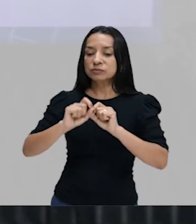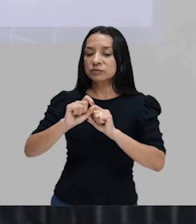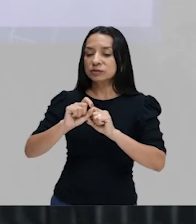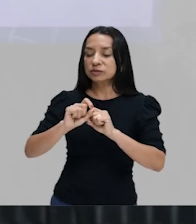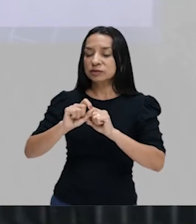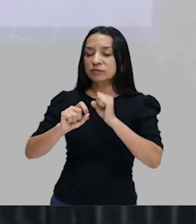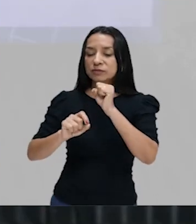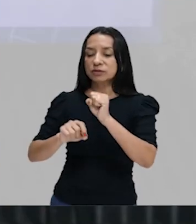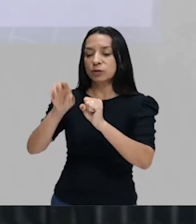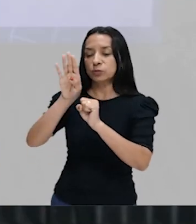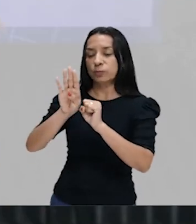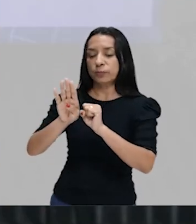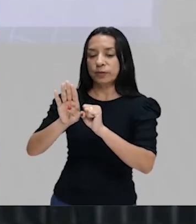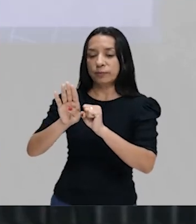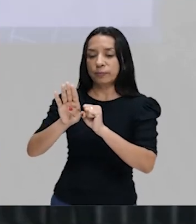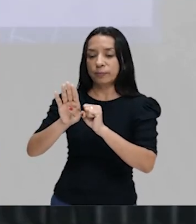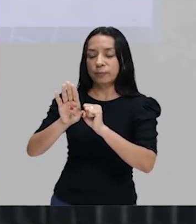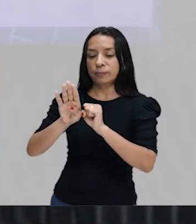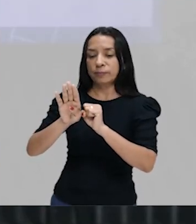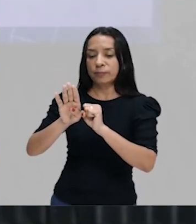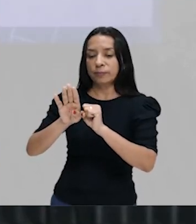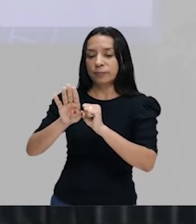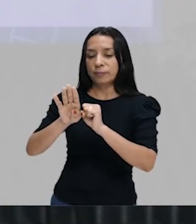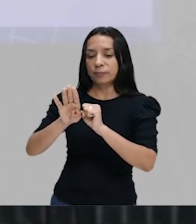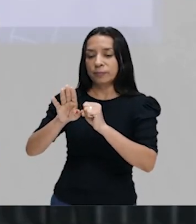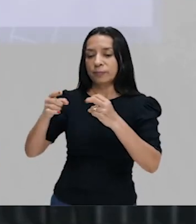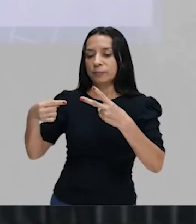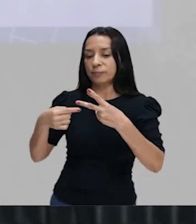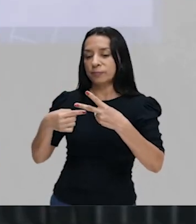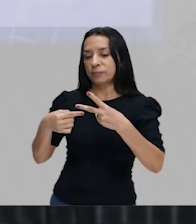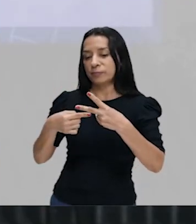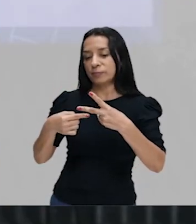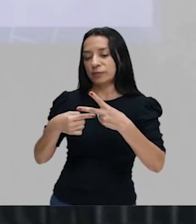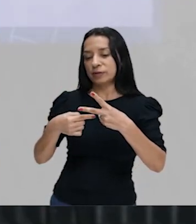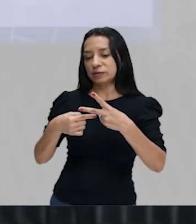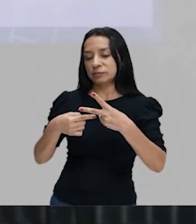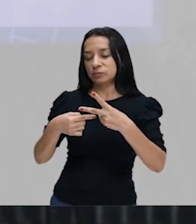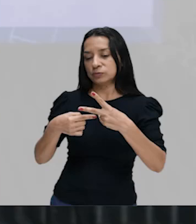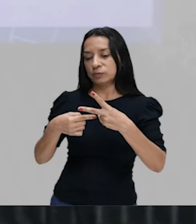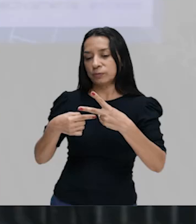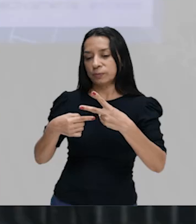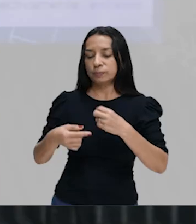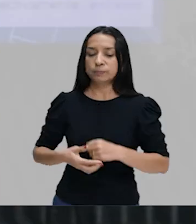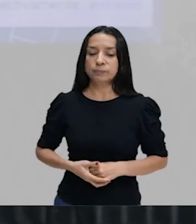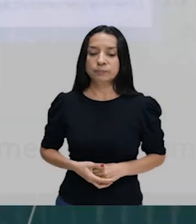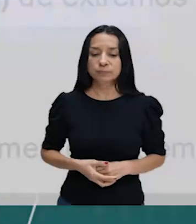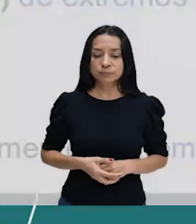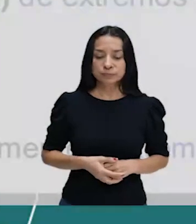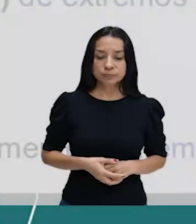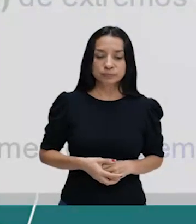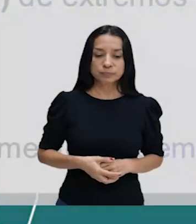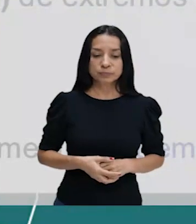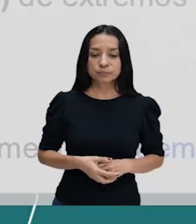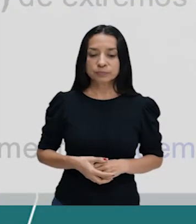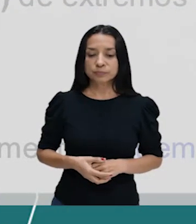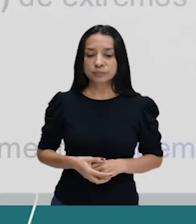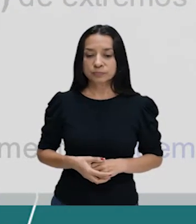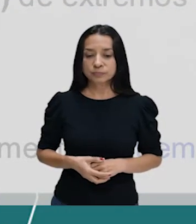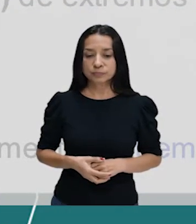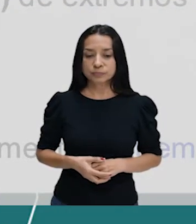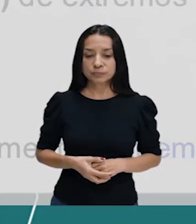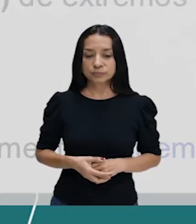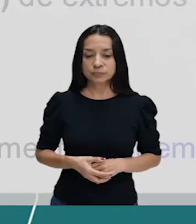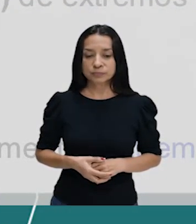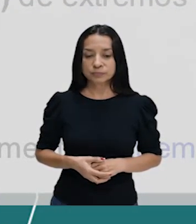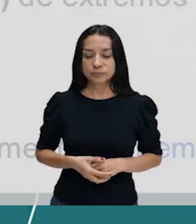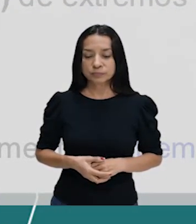B. Então, né, ó, próximo do B, a desigualdade e a barrinha do igual, tá bom? Então, os números reais A e